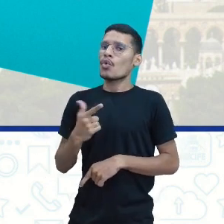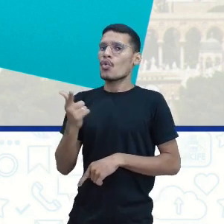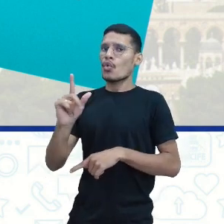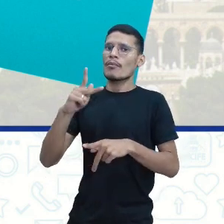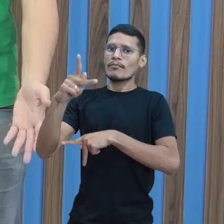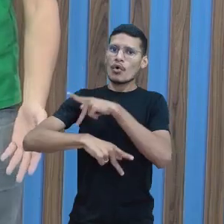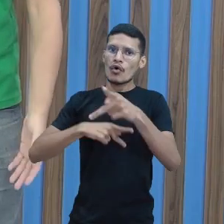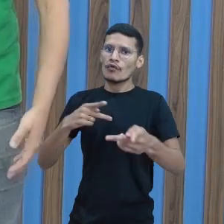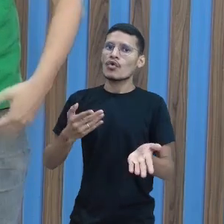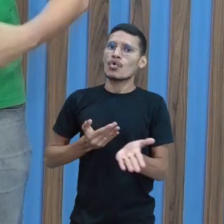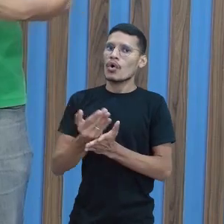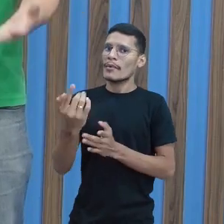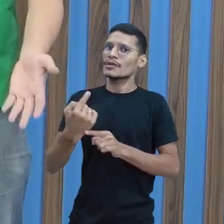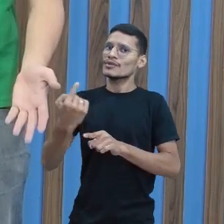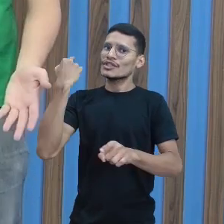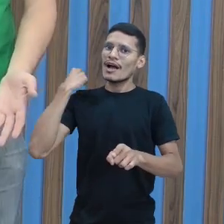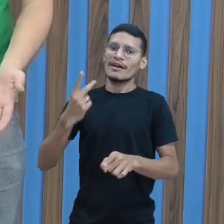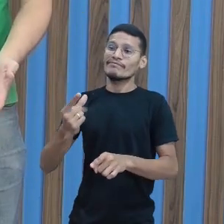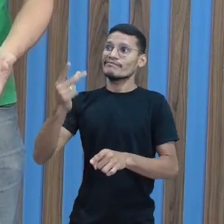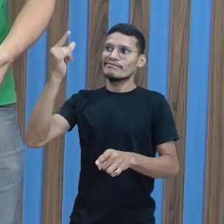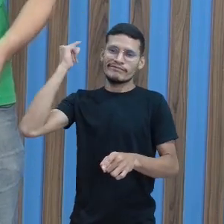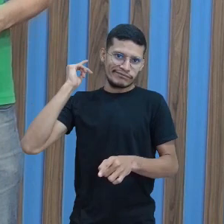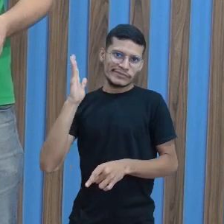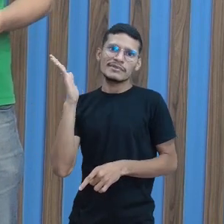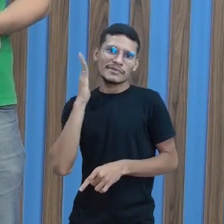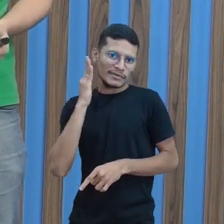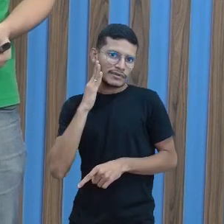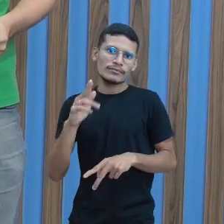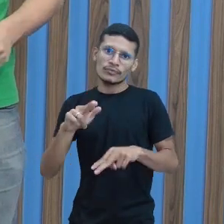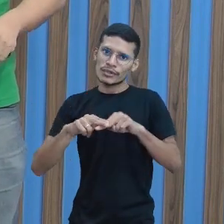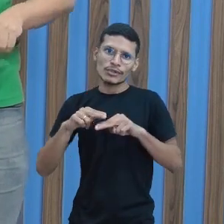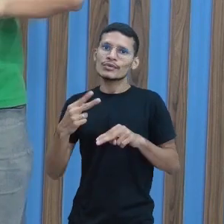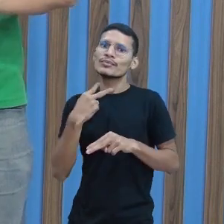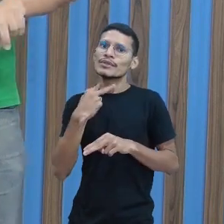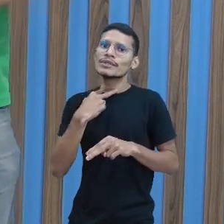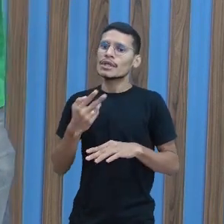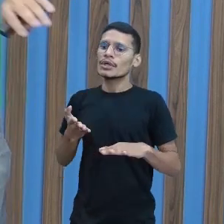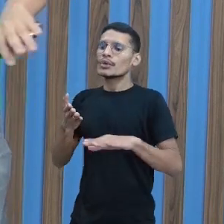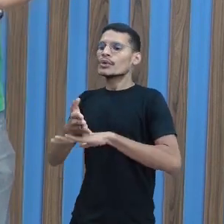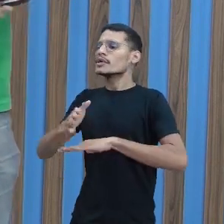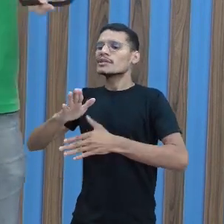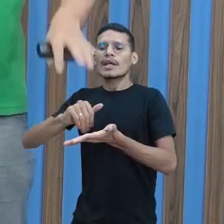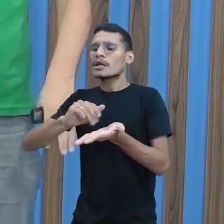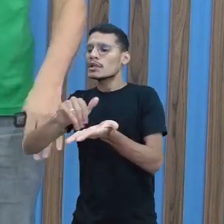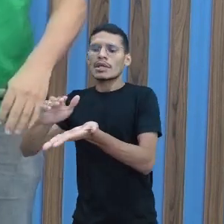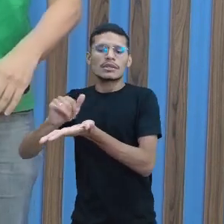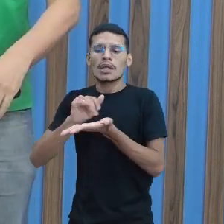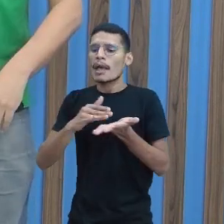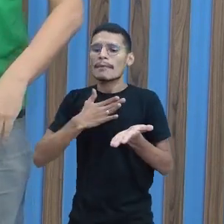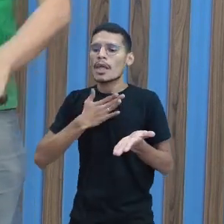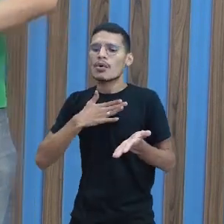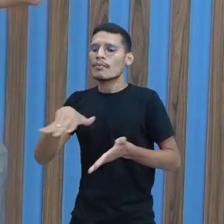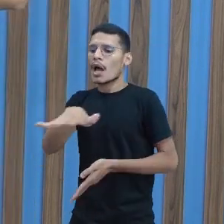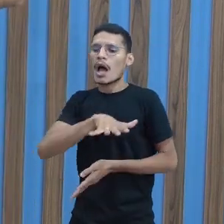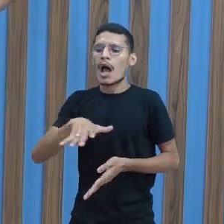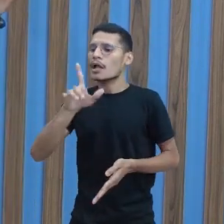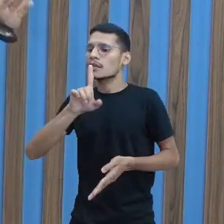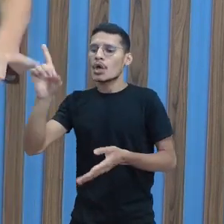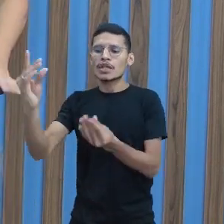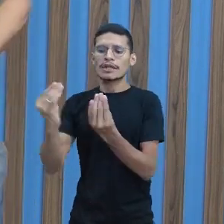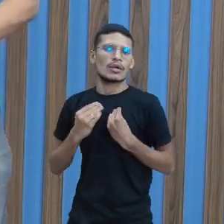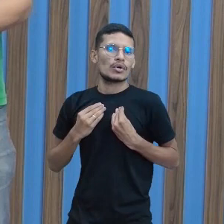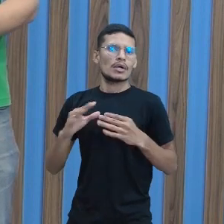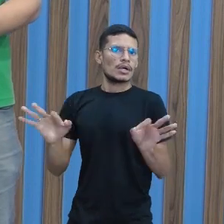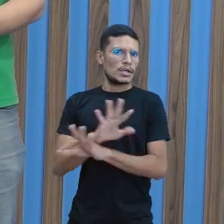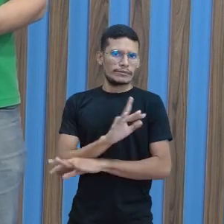já desde essa Antiguidade, desde muito tempo. Portanto, não podia simplesmente dizer assim, olha, simplesmente, sai daí que aqui esse território é meu, porque foi Deus que me deu